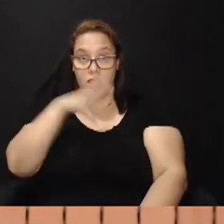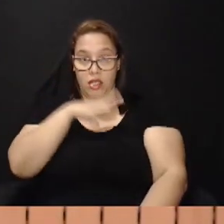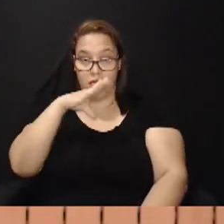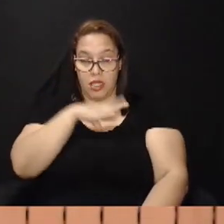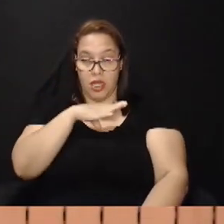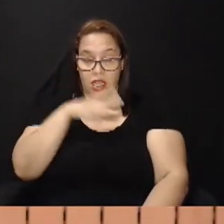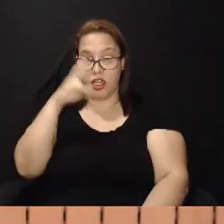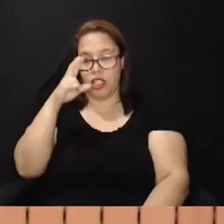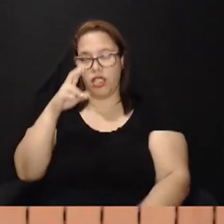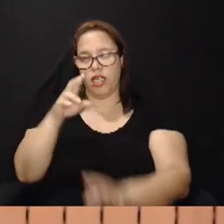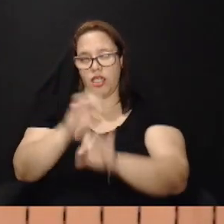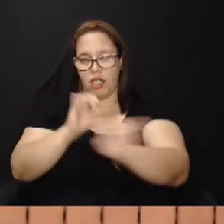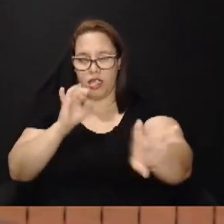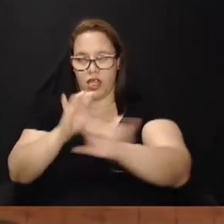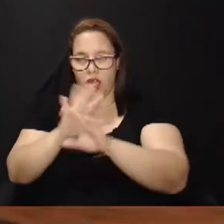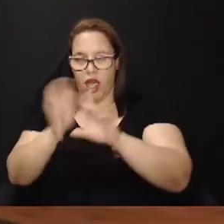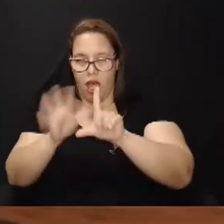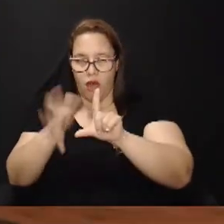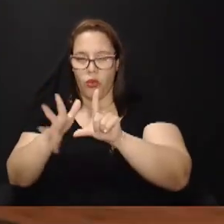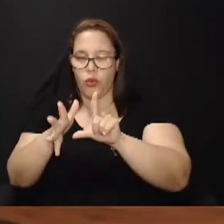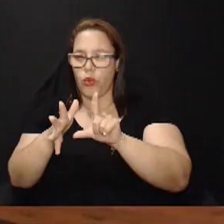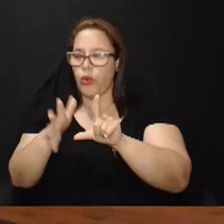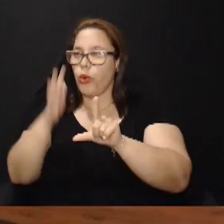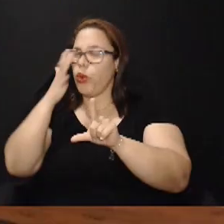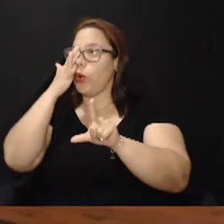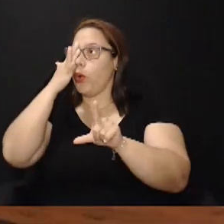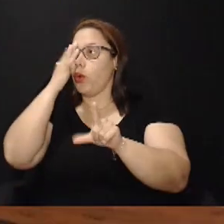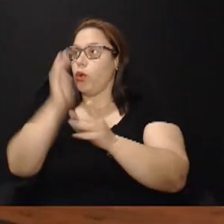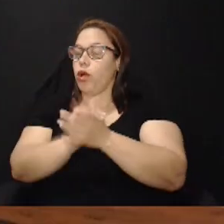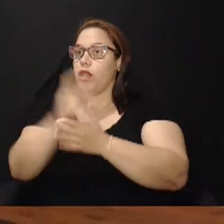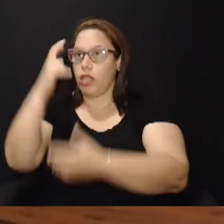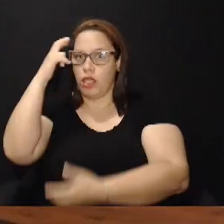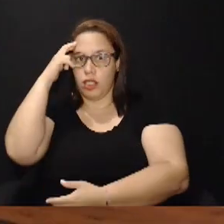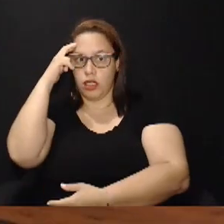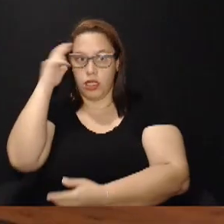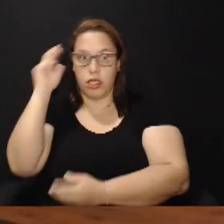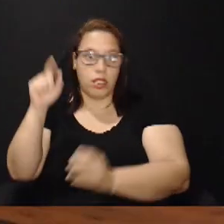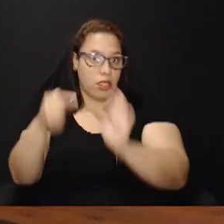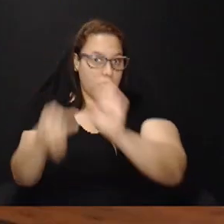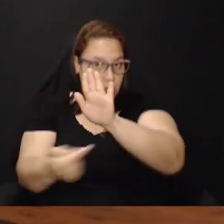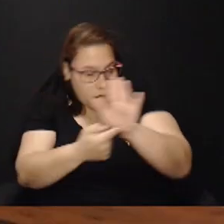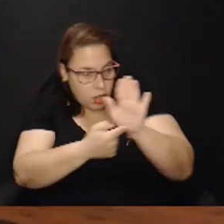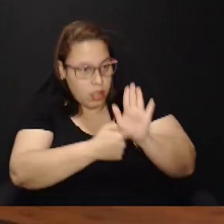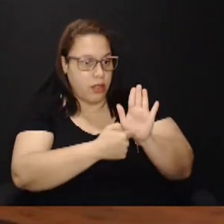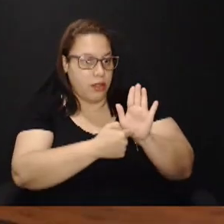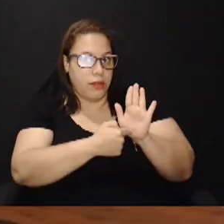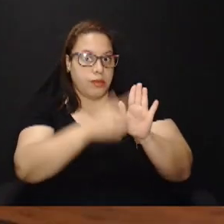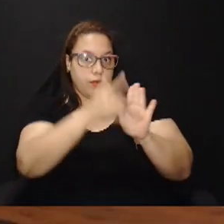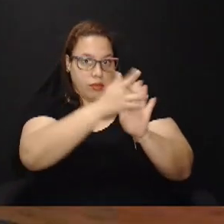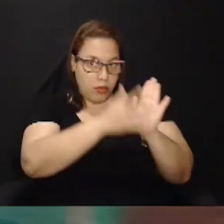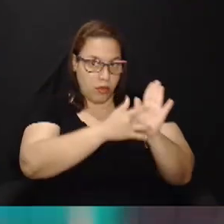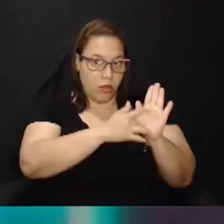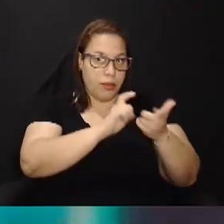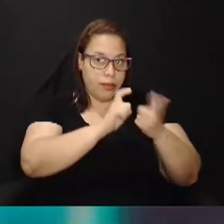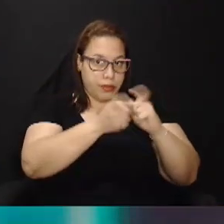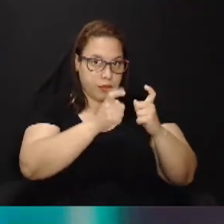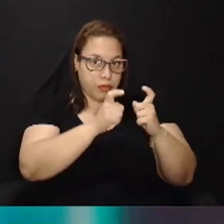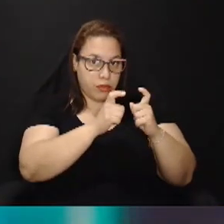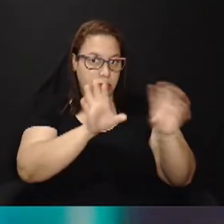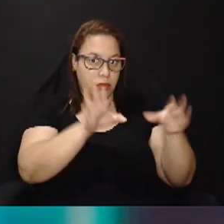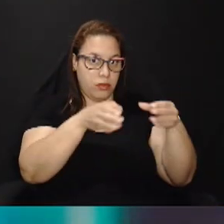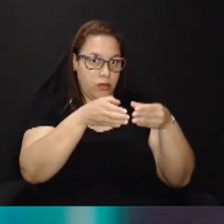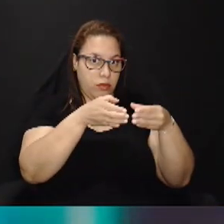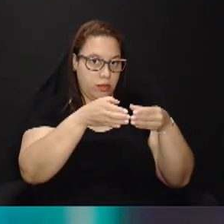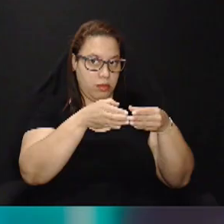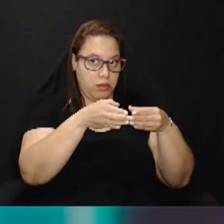vereador? Exatamente, essa foi uma palestra, né, foi uma apresentação aqui e uma pauta de reunião da comissão que foi muito,